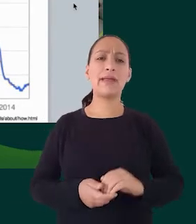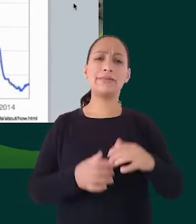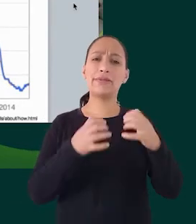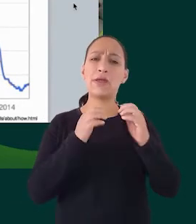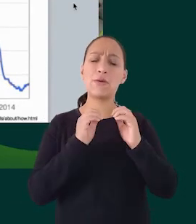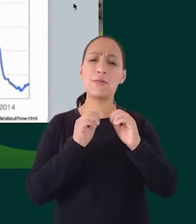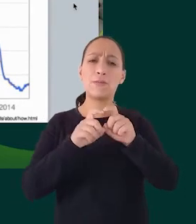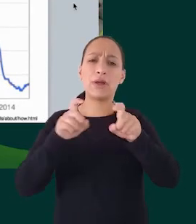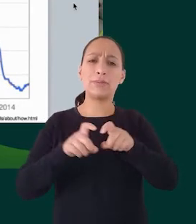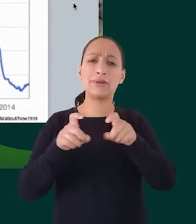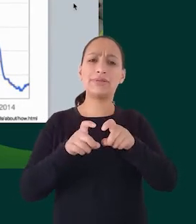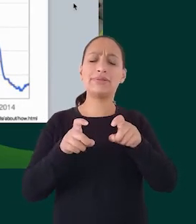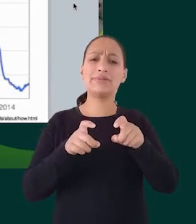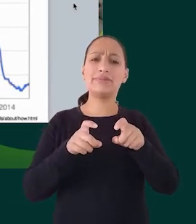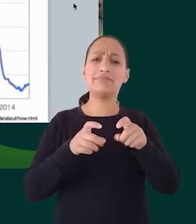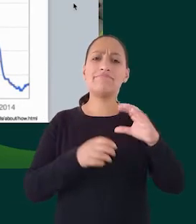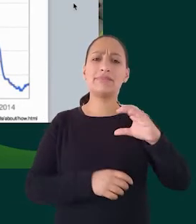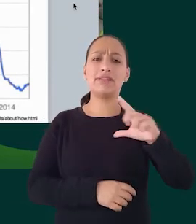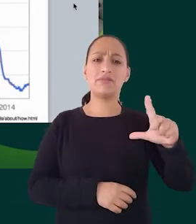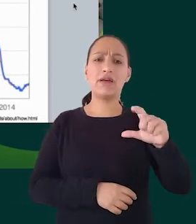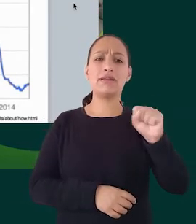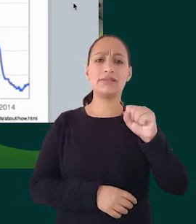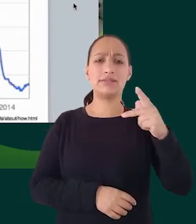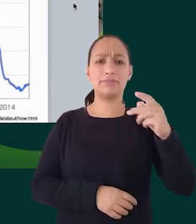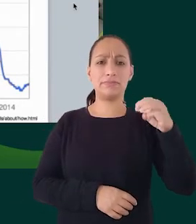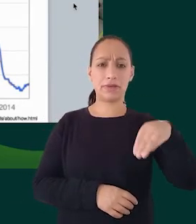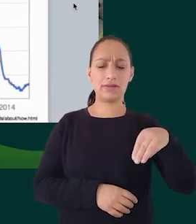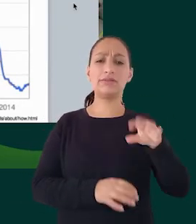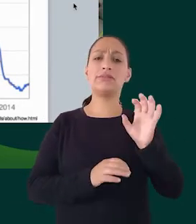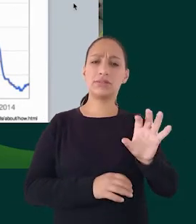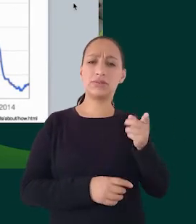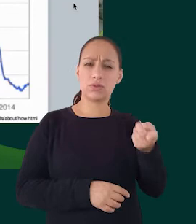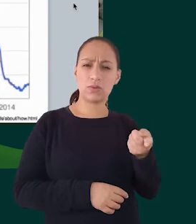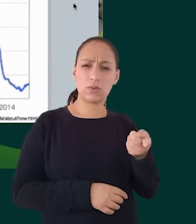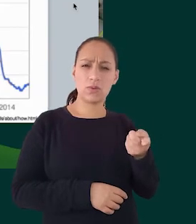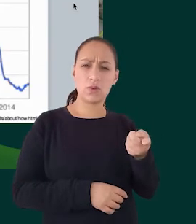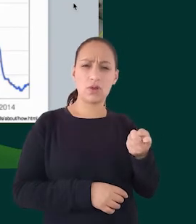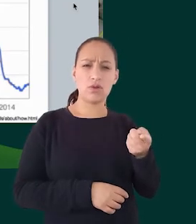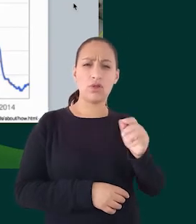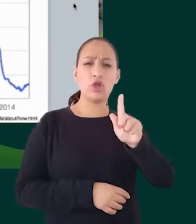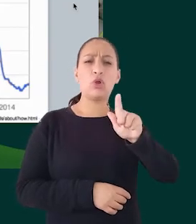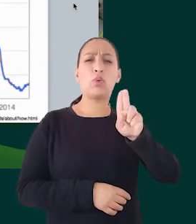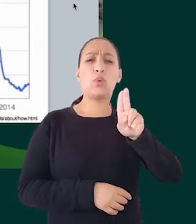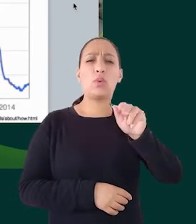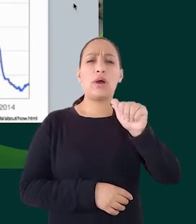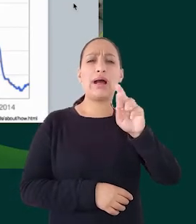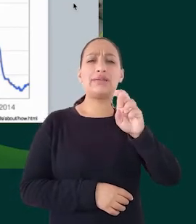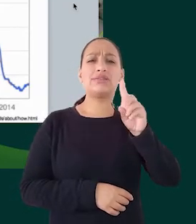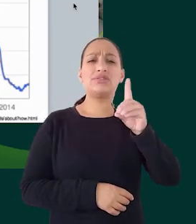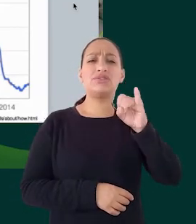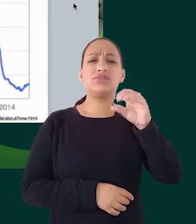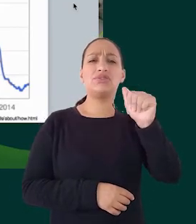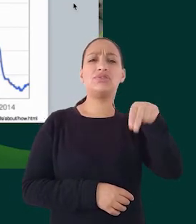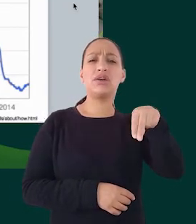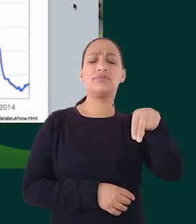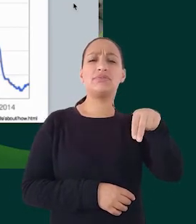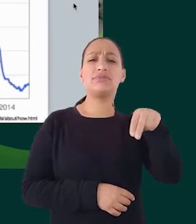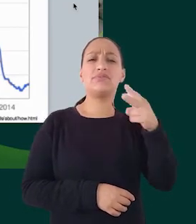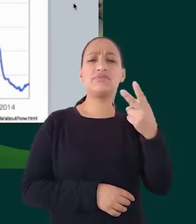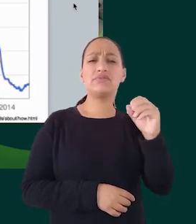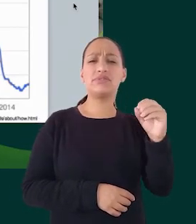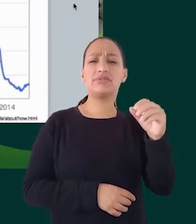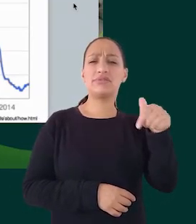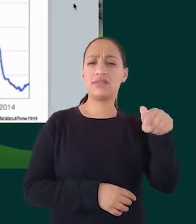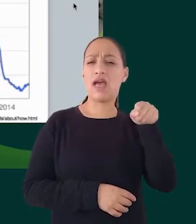máquina classificar spam. Isso aí, essa é uma técnica, tá? Acho que é Guardian 277, acho que é esse